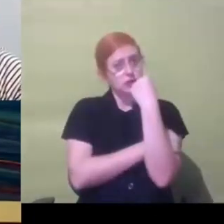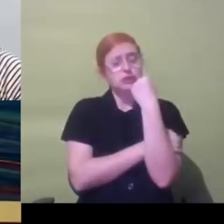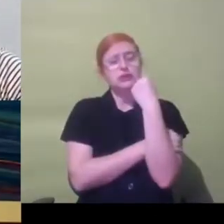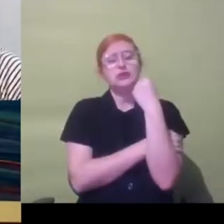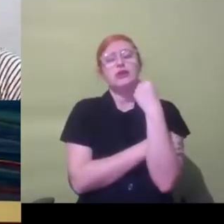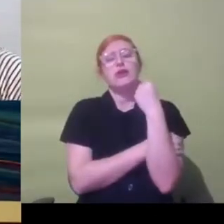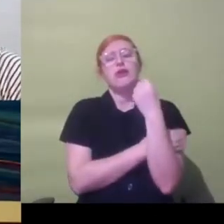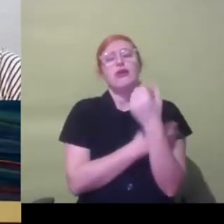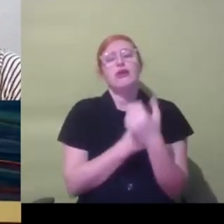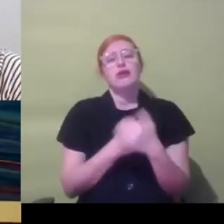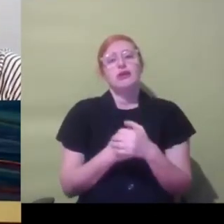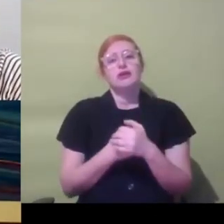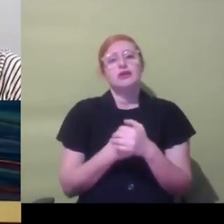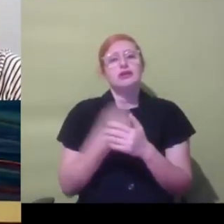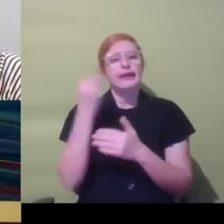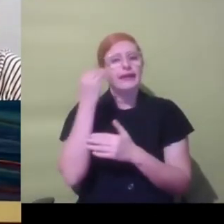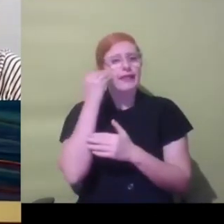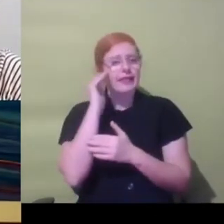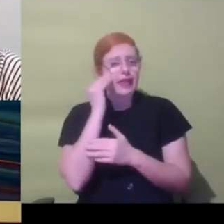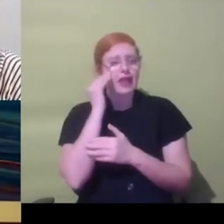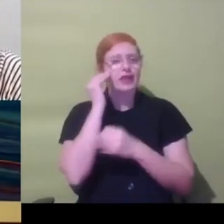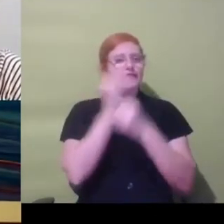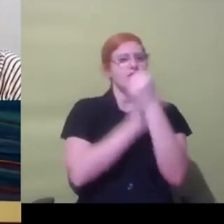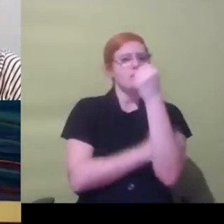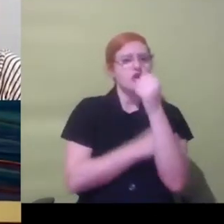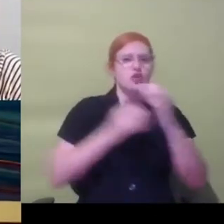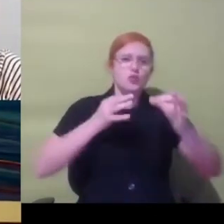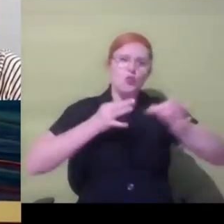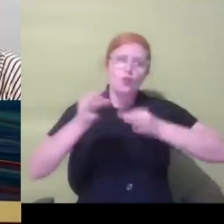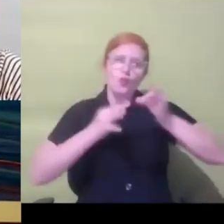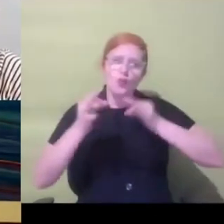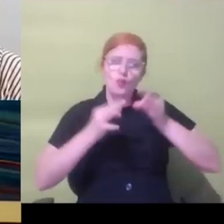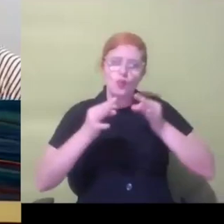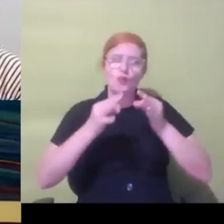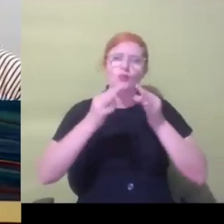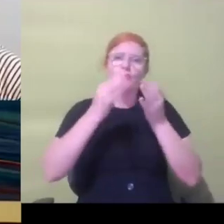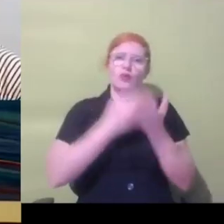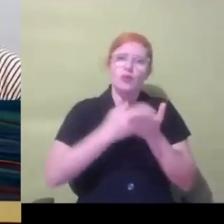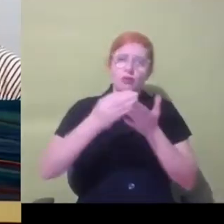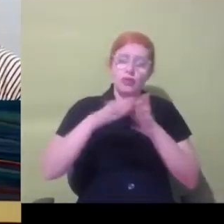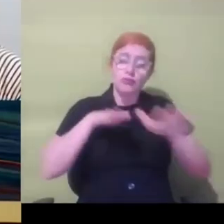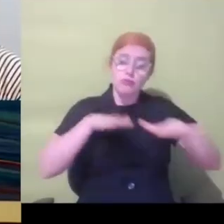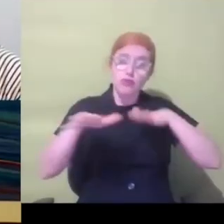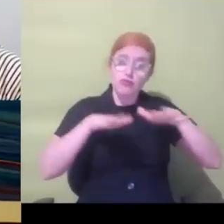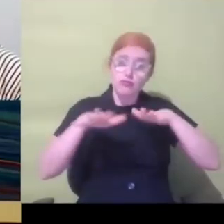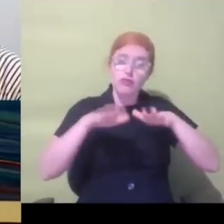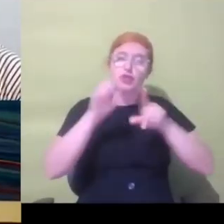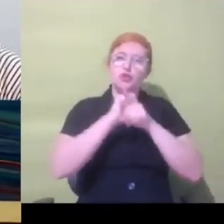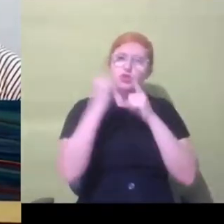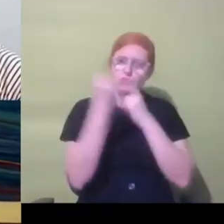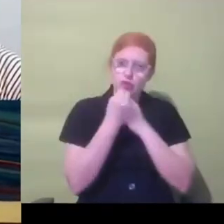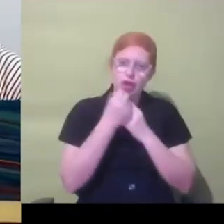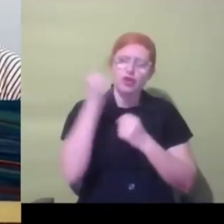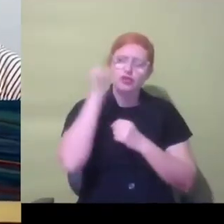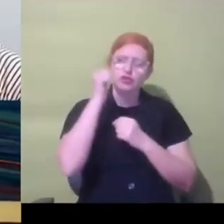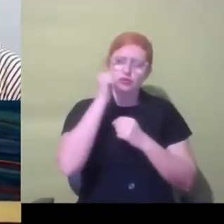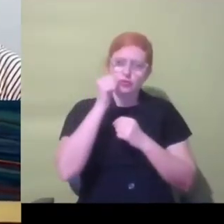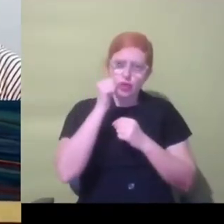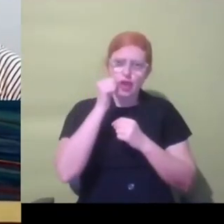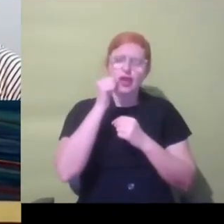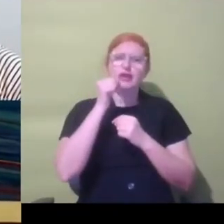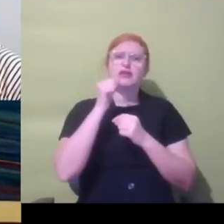né, que é entender esse feminismo que se organiza a partir do movimento social das mulheres de classes populares